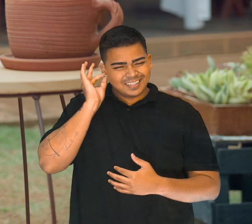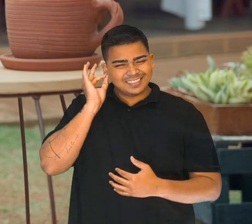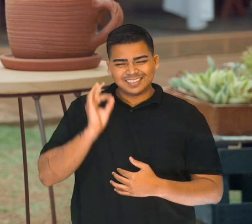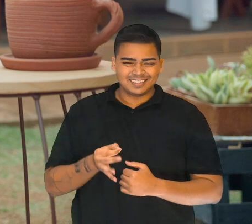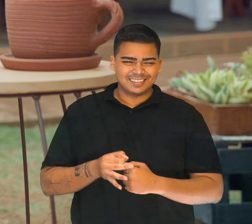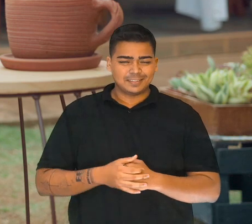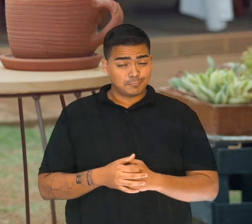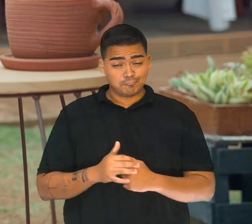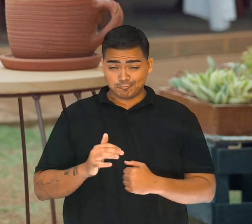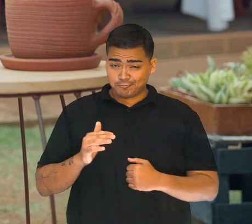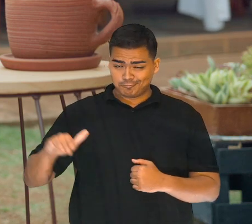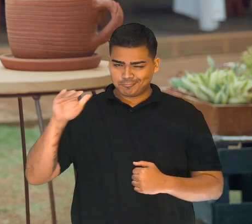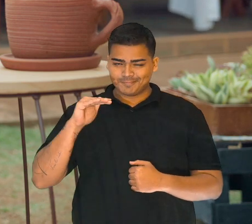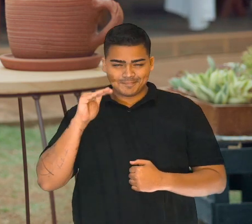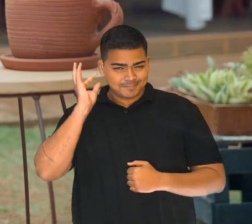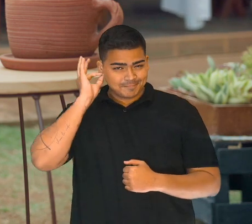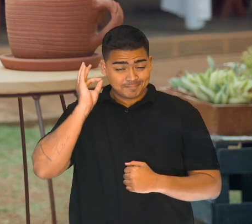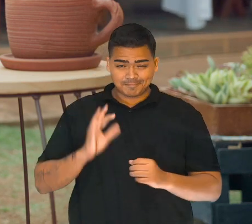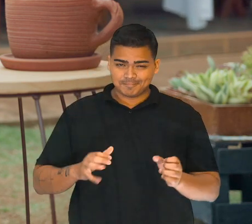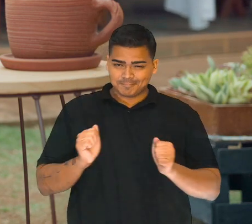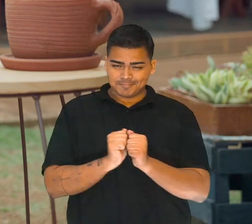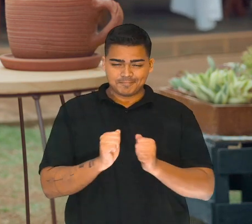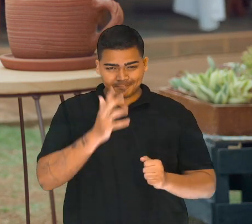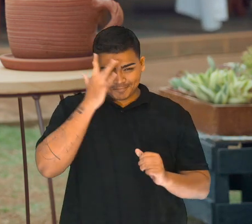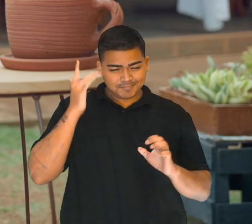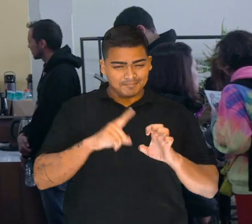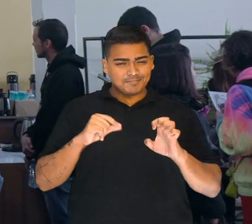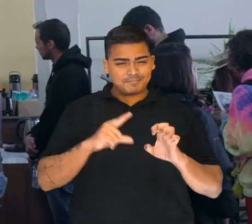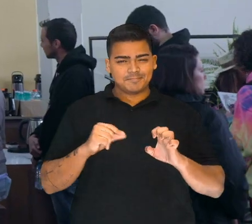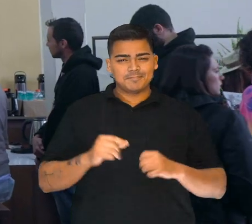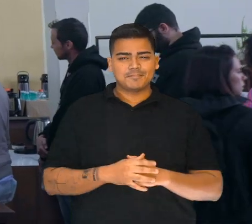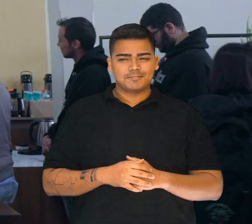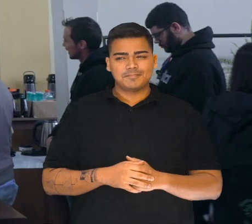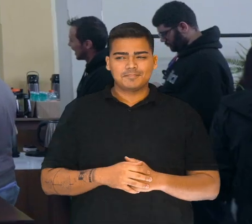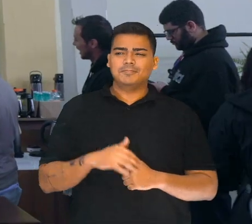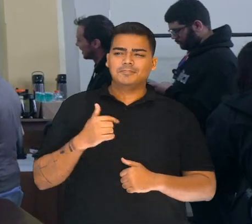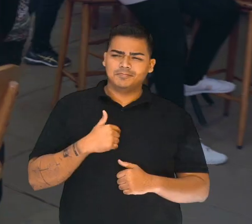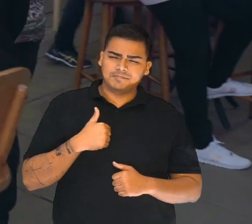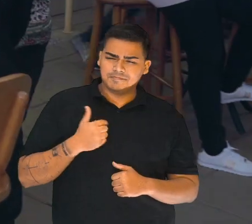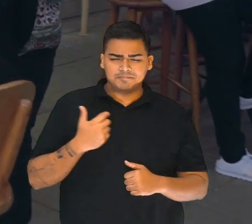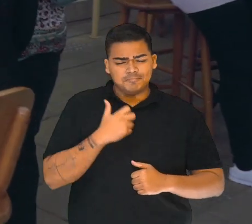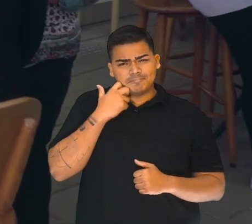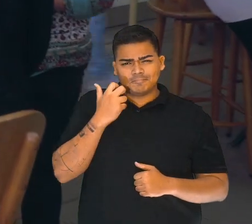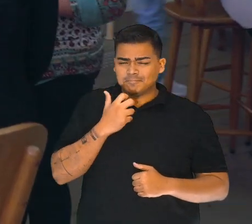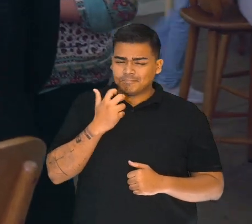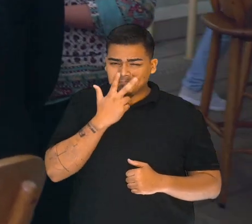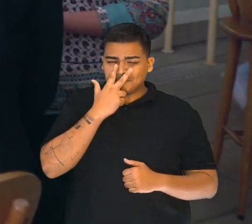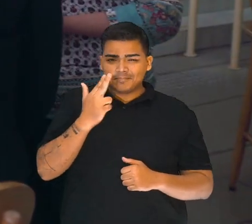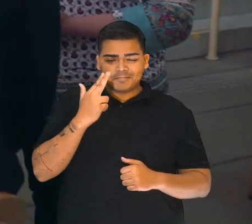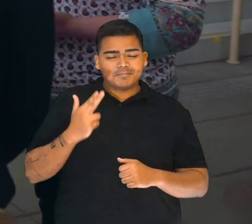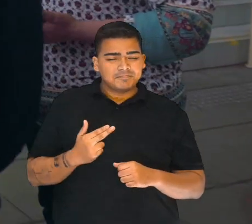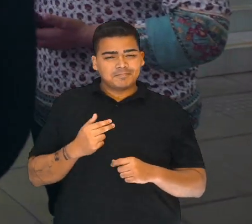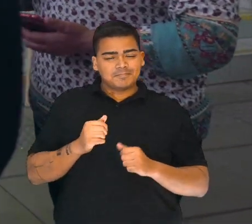chique, né? Que chique, eu no meio dos empreendedores. Fico assim também com vergonha de estar no meio das meninas, sabe? Das mulheres